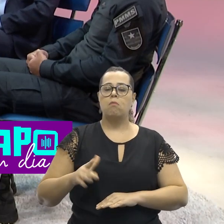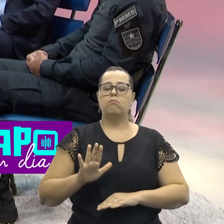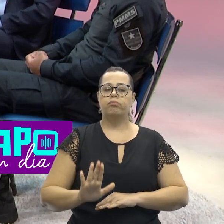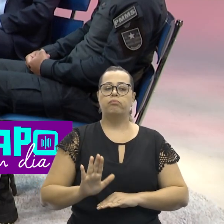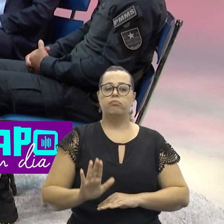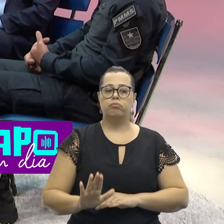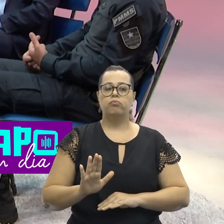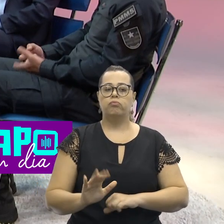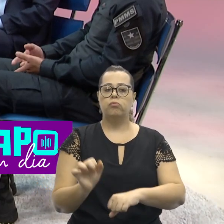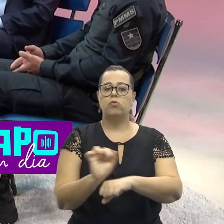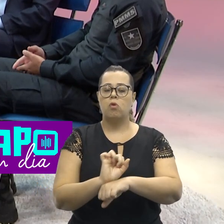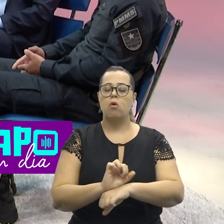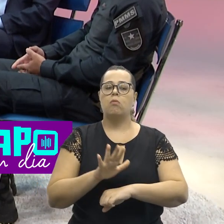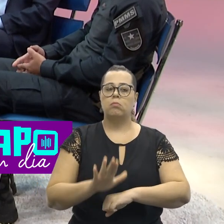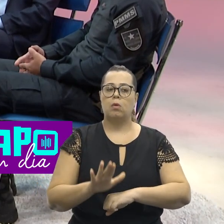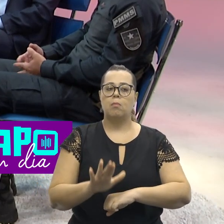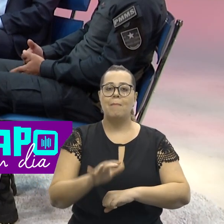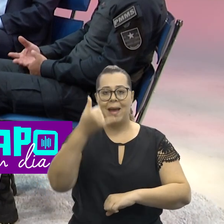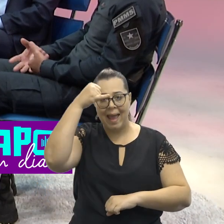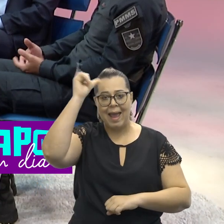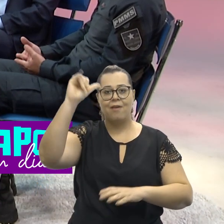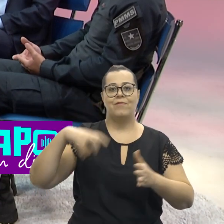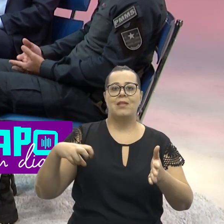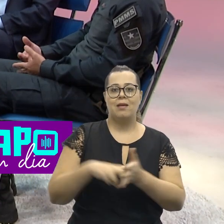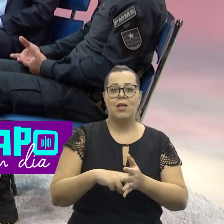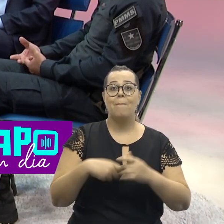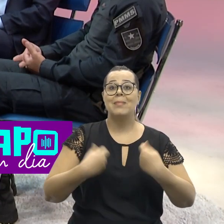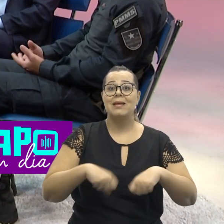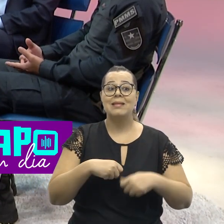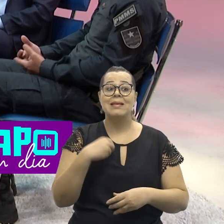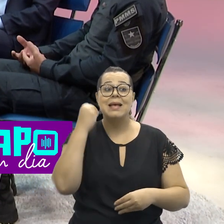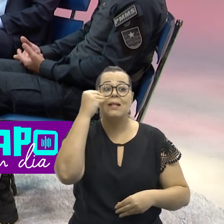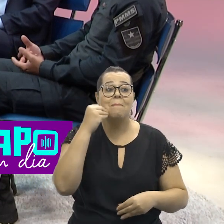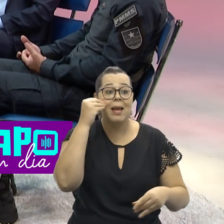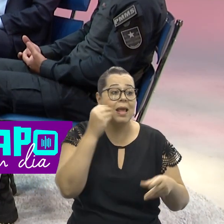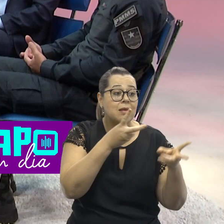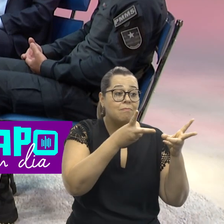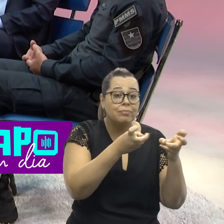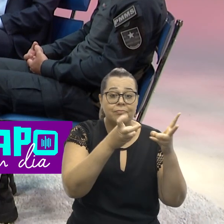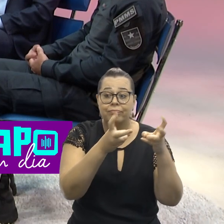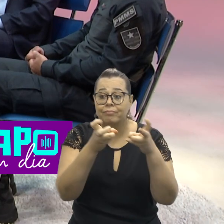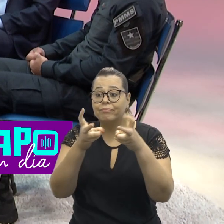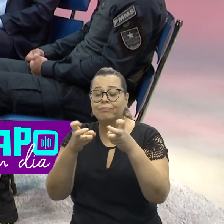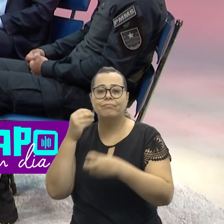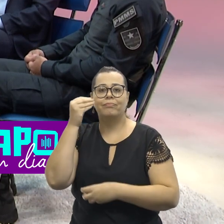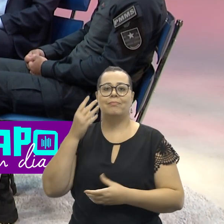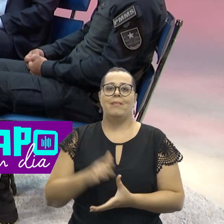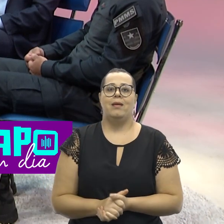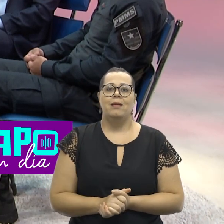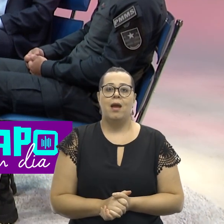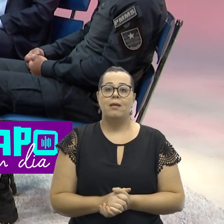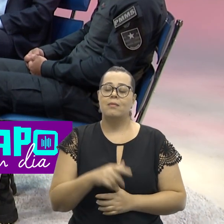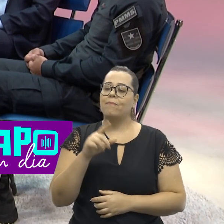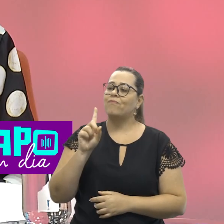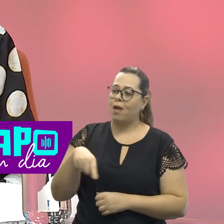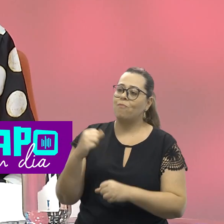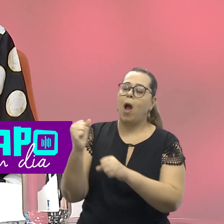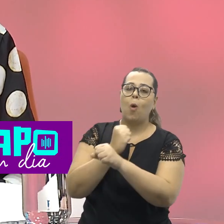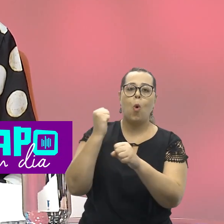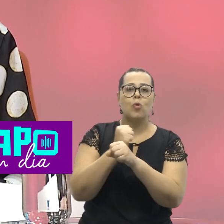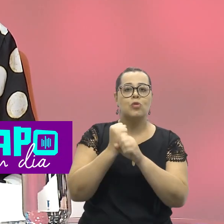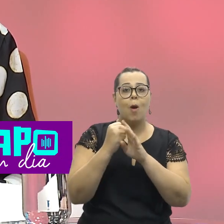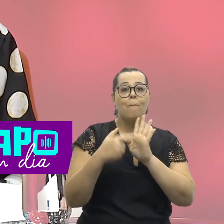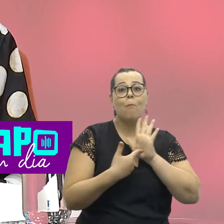velocidade inferior, para que não provoque o acidente. É esse tipo de raciocínio que a gente quer incutir na mente das pessoas. É fazer essa construção mesmo